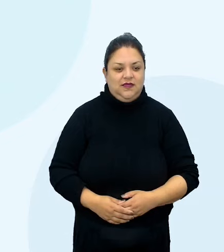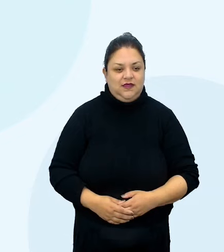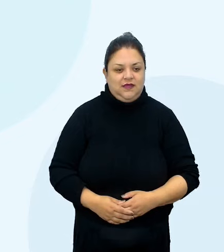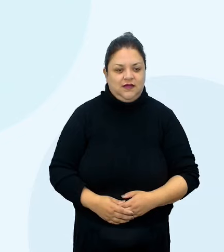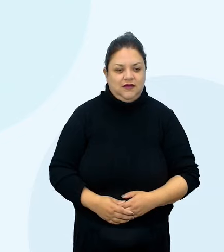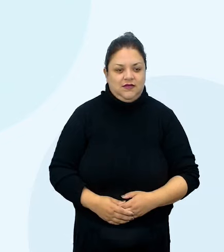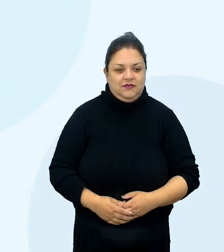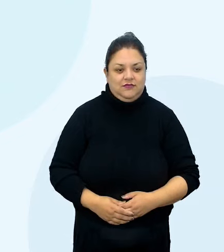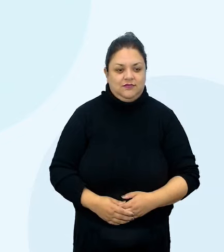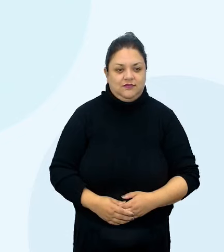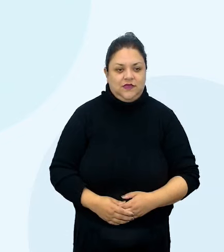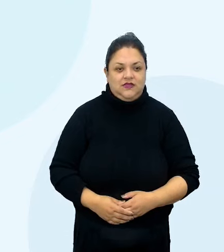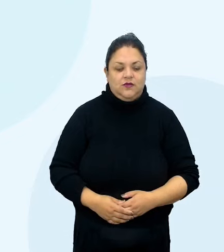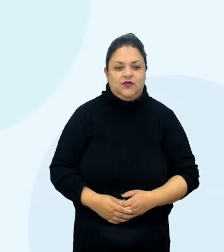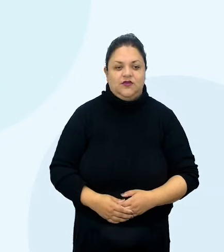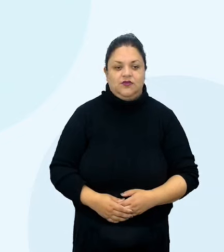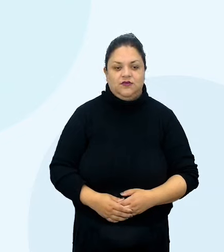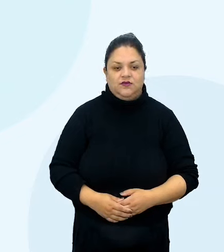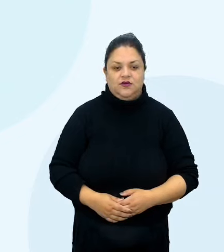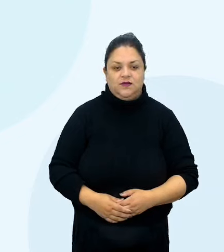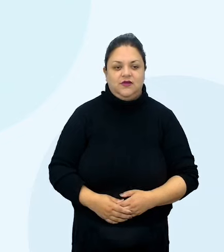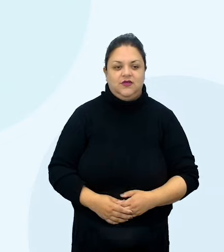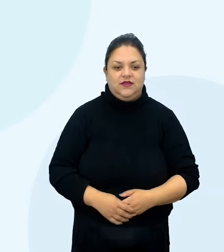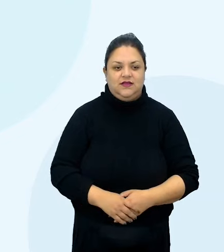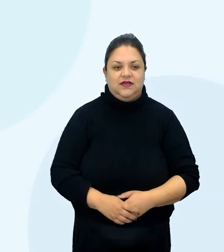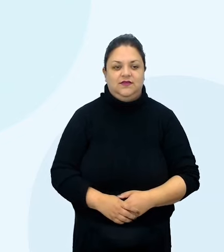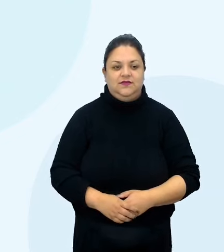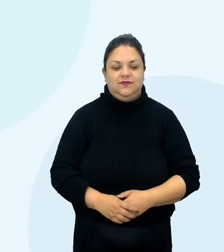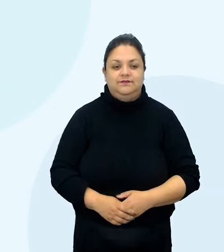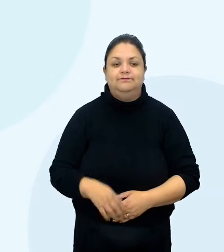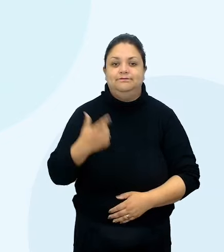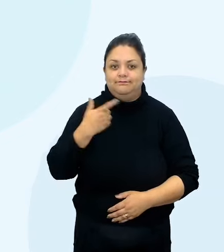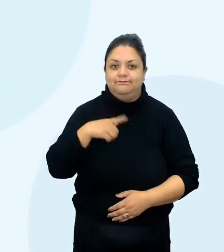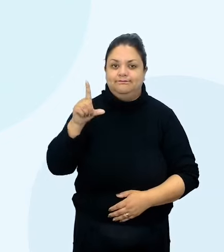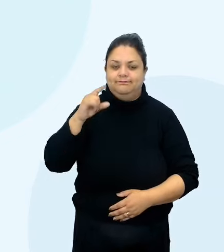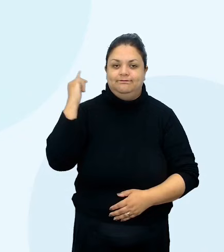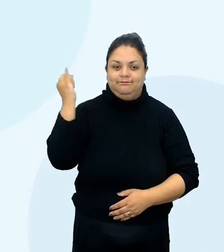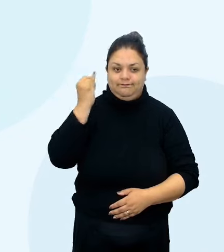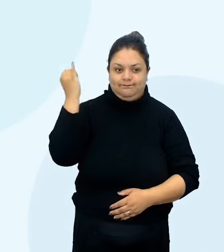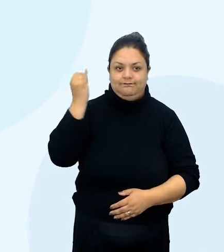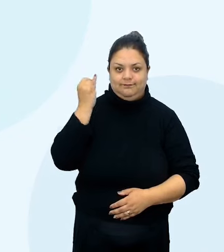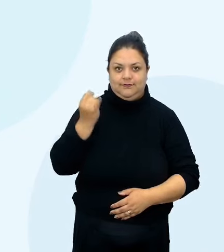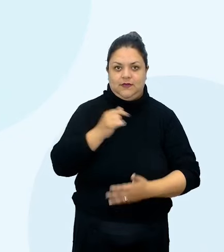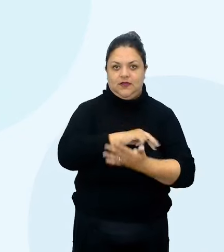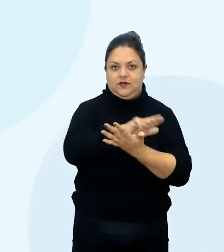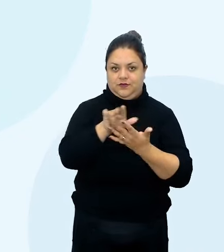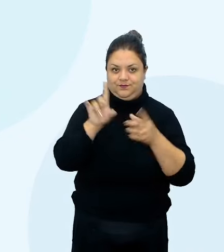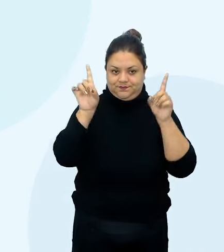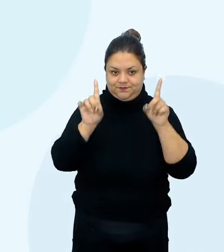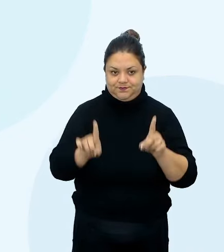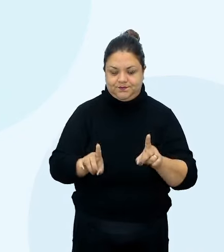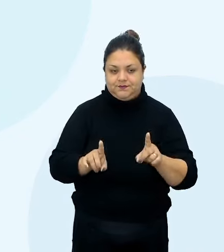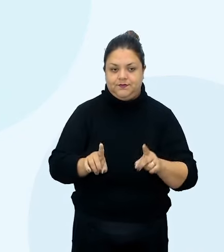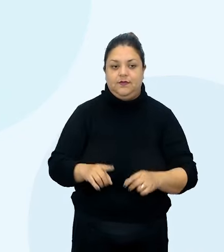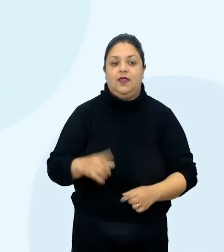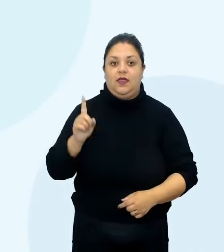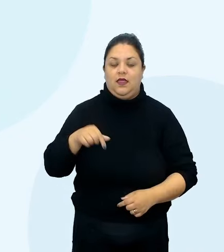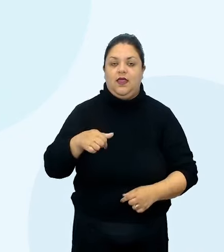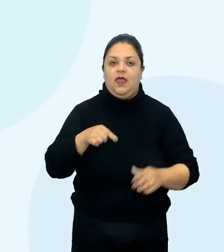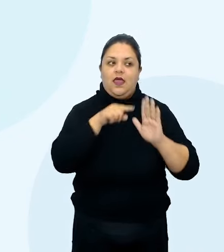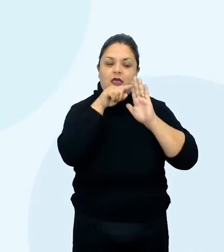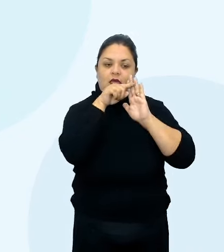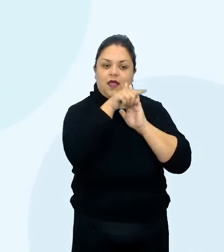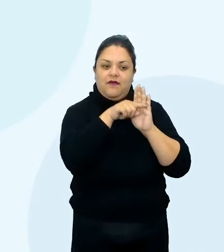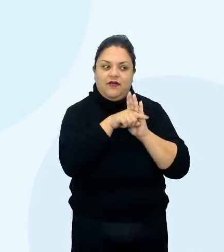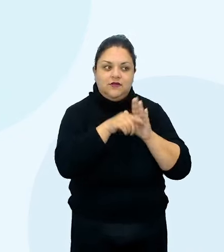Né? E a gente faz um outro aspecto importante na deficiência múltipla, é a avaliação